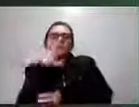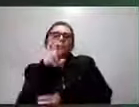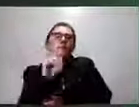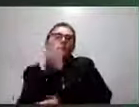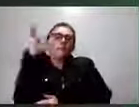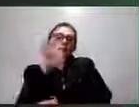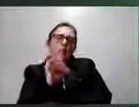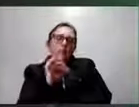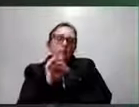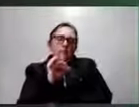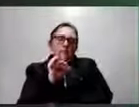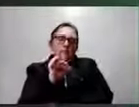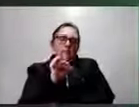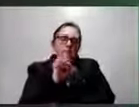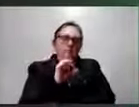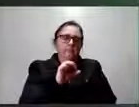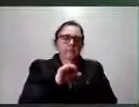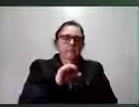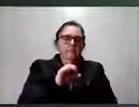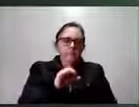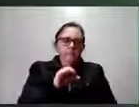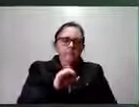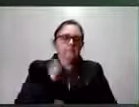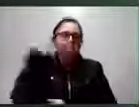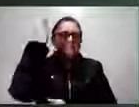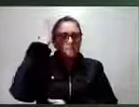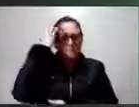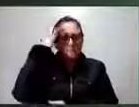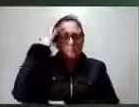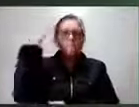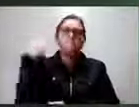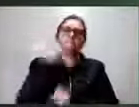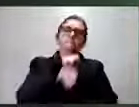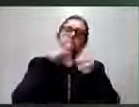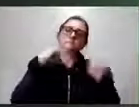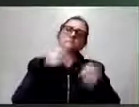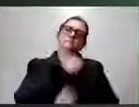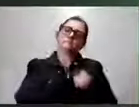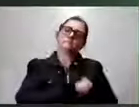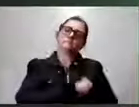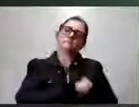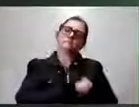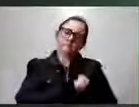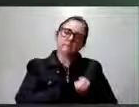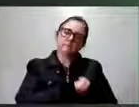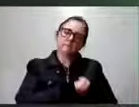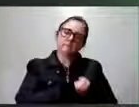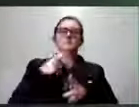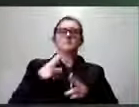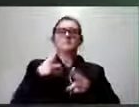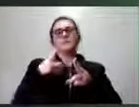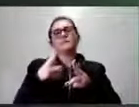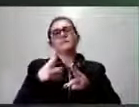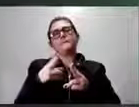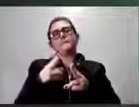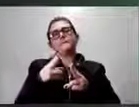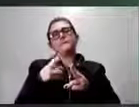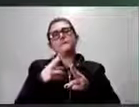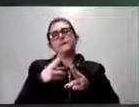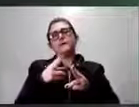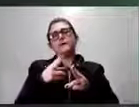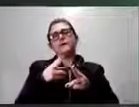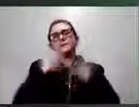50% que, claro, eles sabem que tem que salvar uma vida, a vida é prioritária, tem que manter uma via aérea